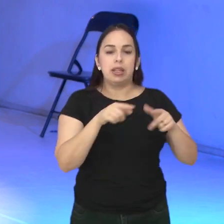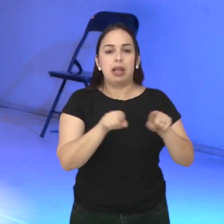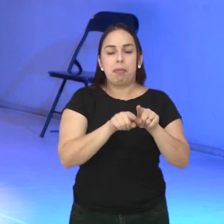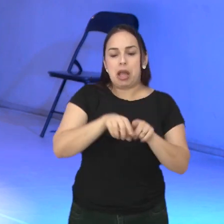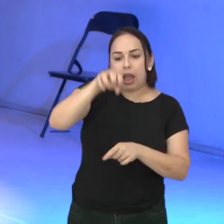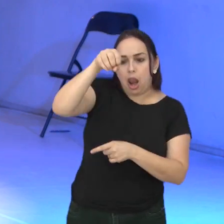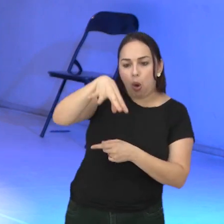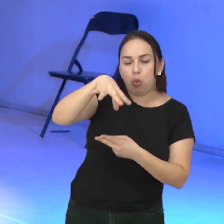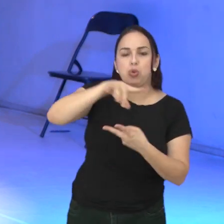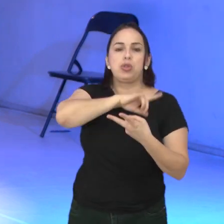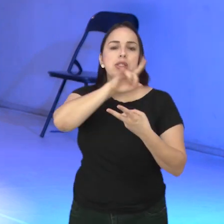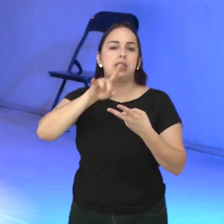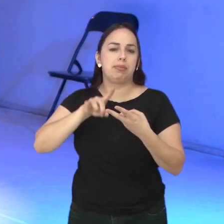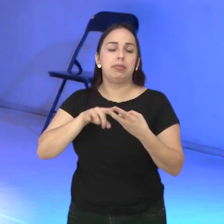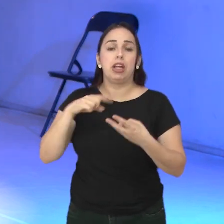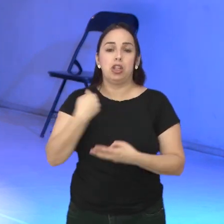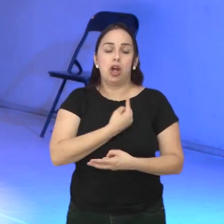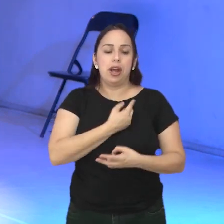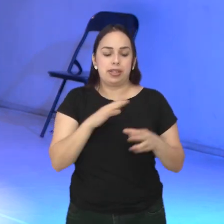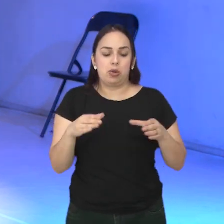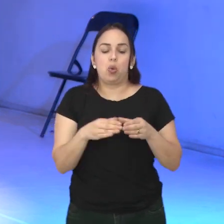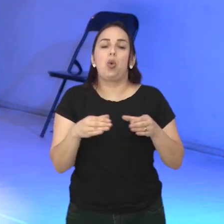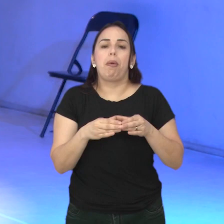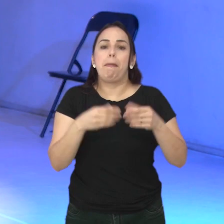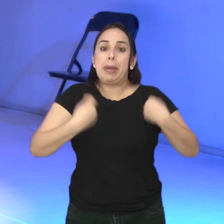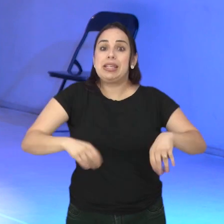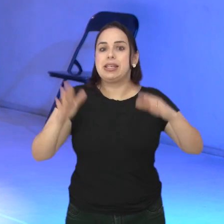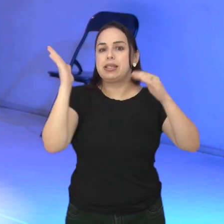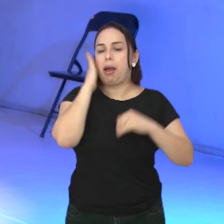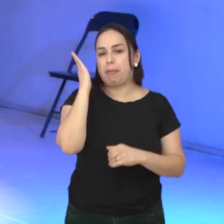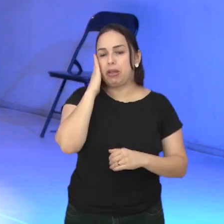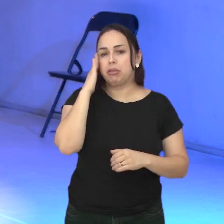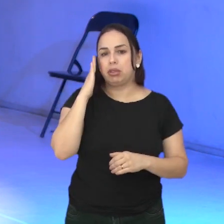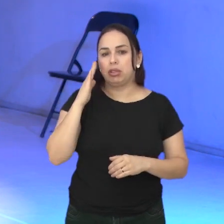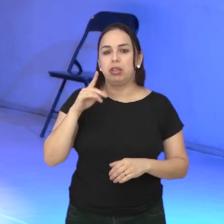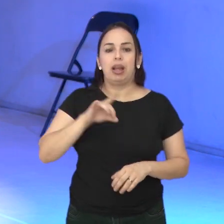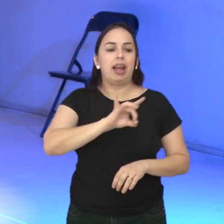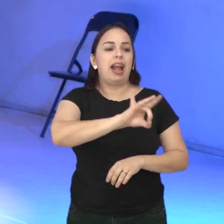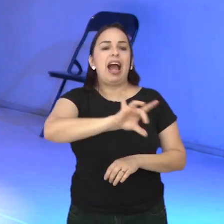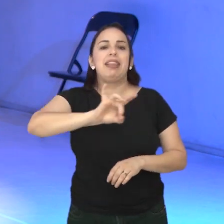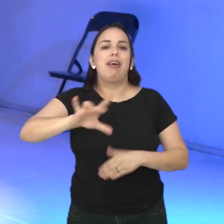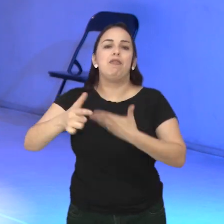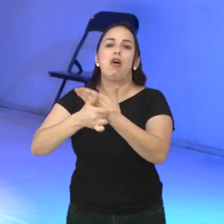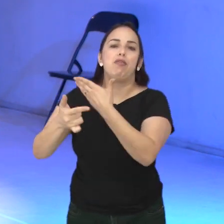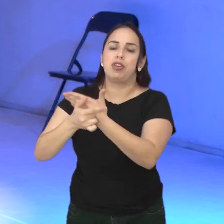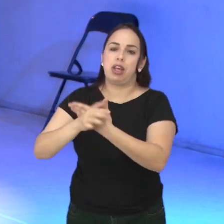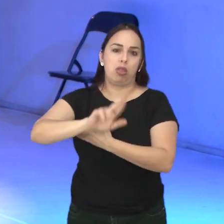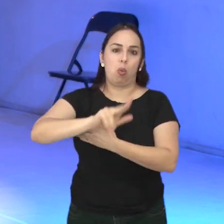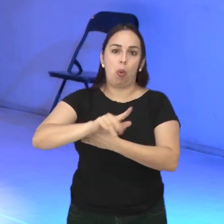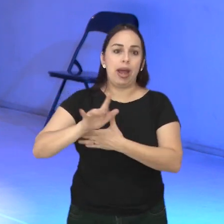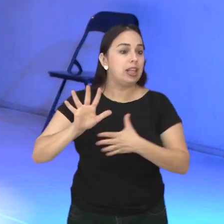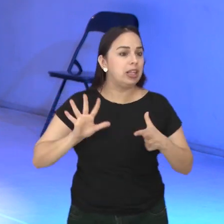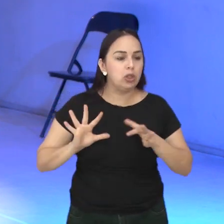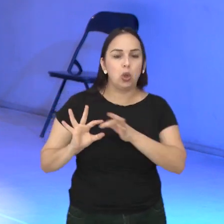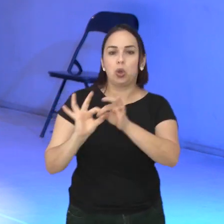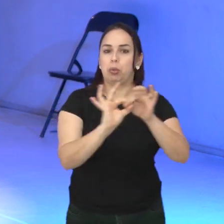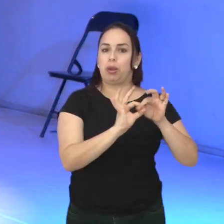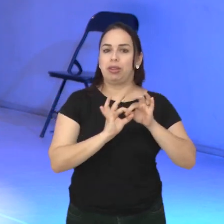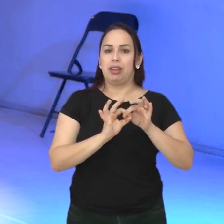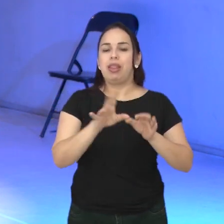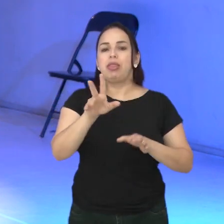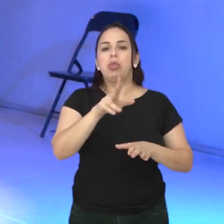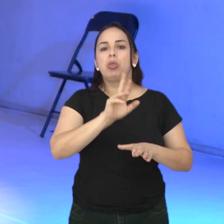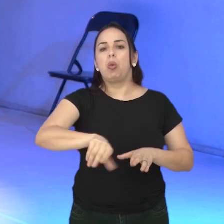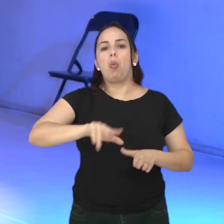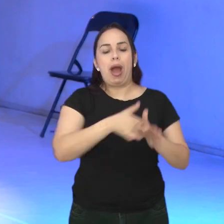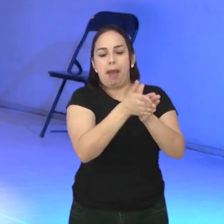sonoplastia, desde a iluminação. Então a gente não é um lugar onde cada um tem uma função e vai fazer e acabou,